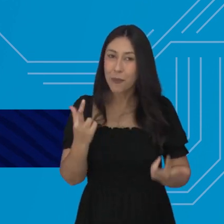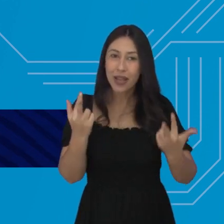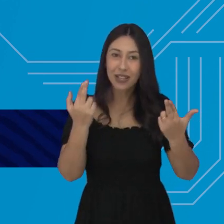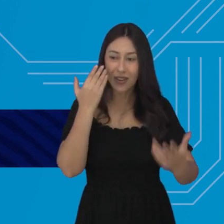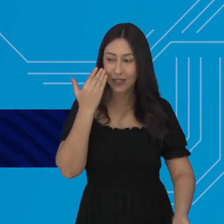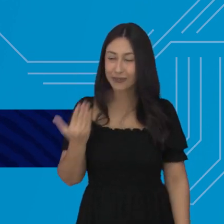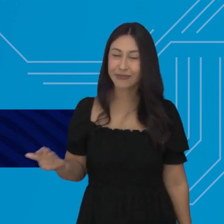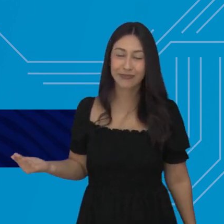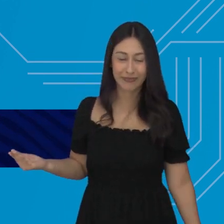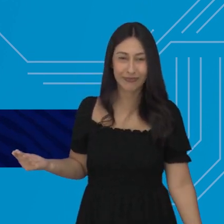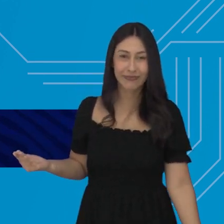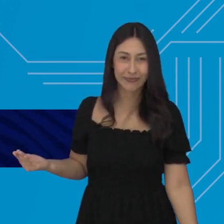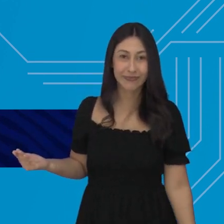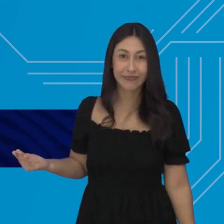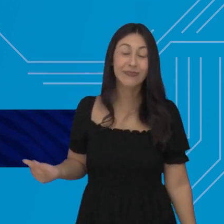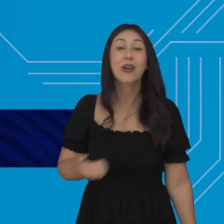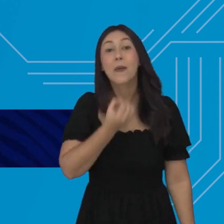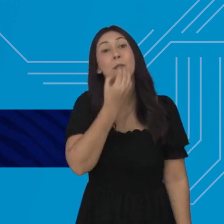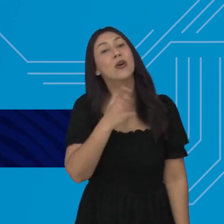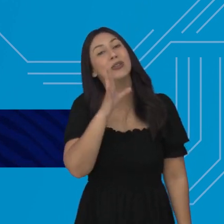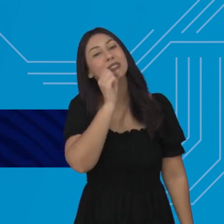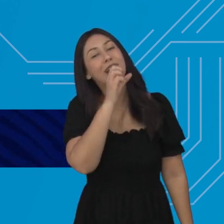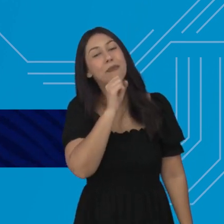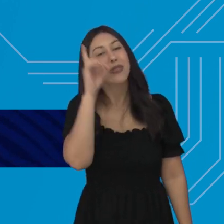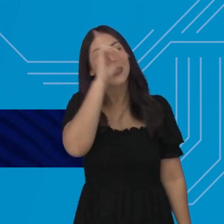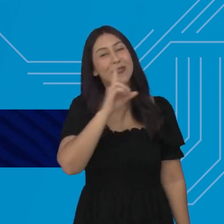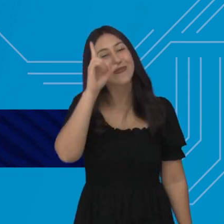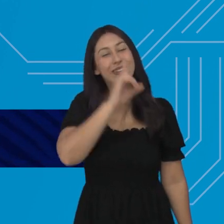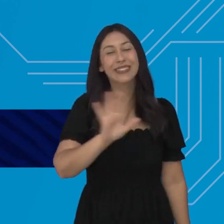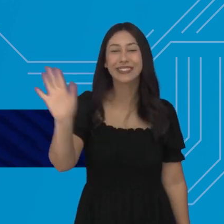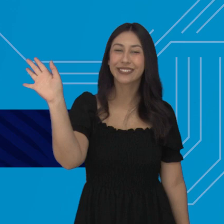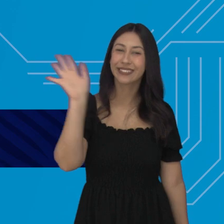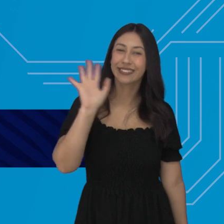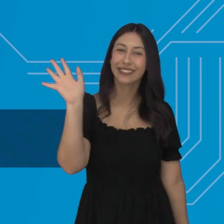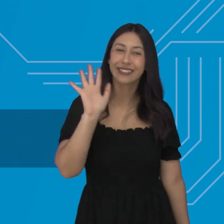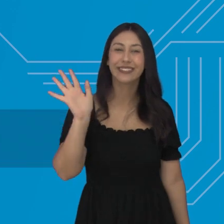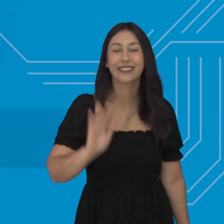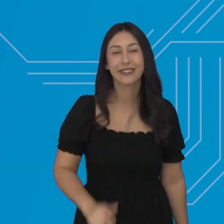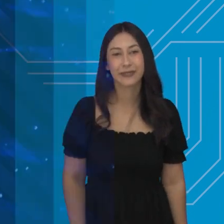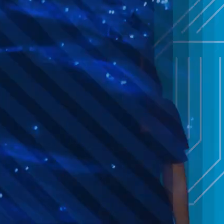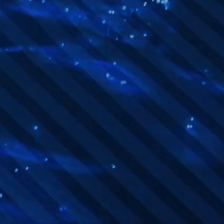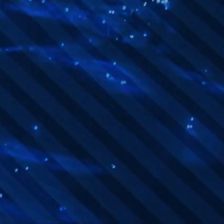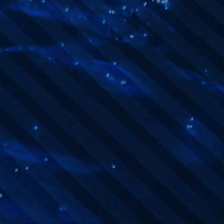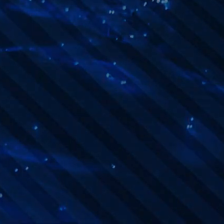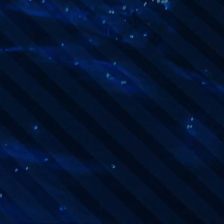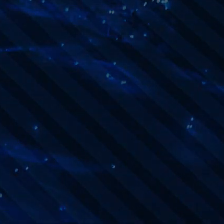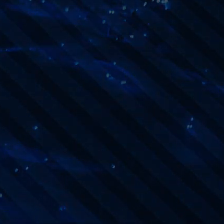endereço, o @TV Câmara SJC. Um bom fim de semana para você, até mais!